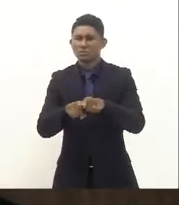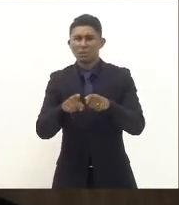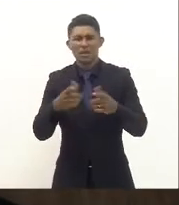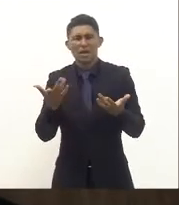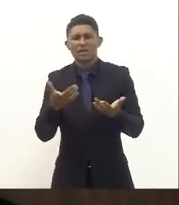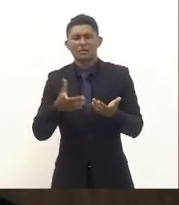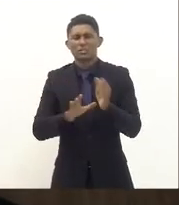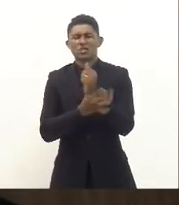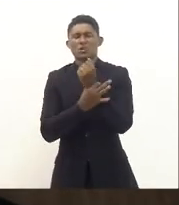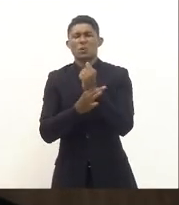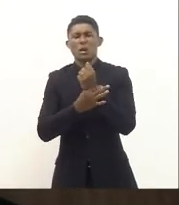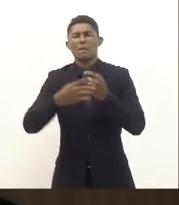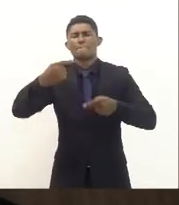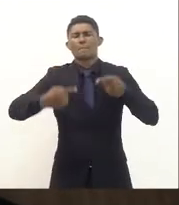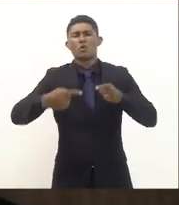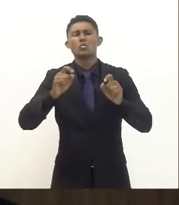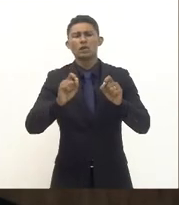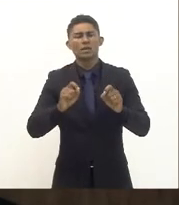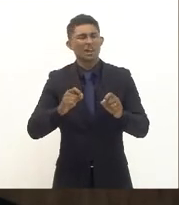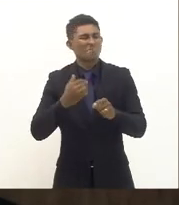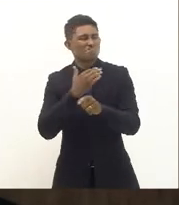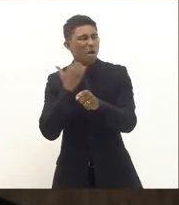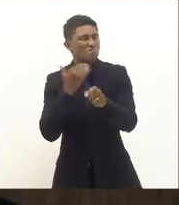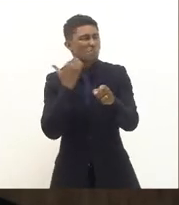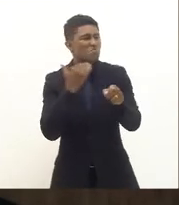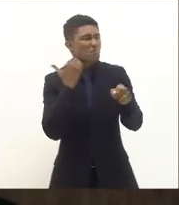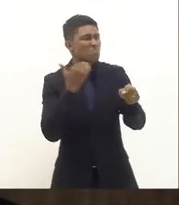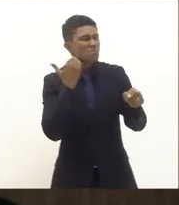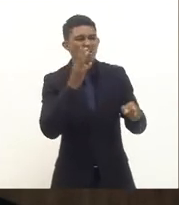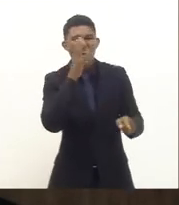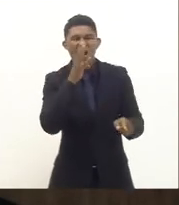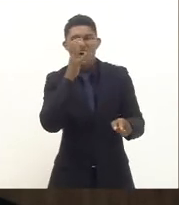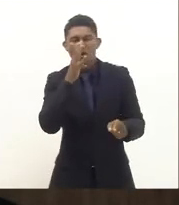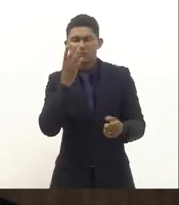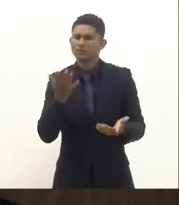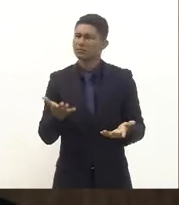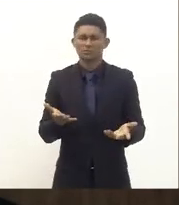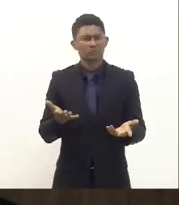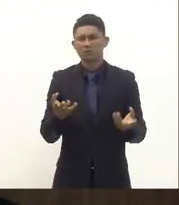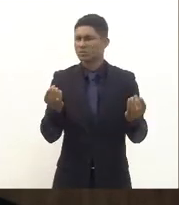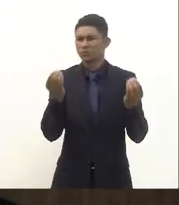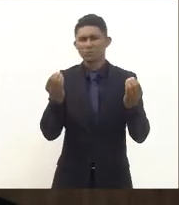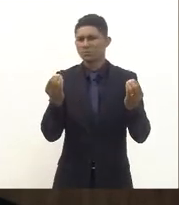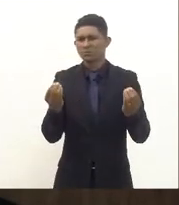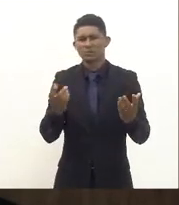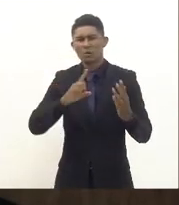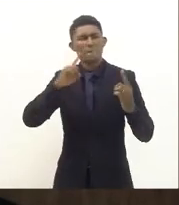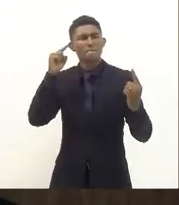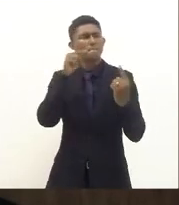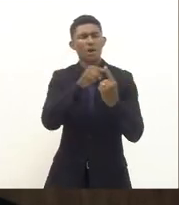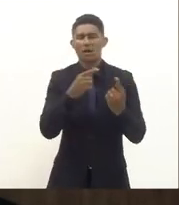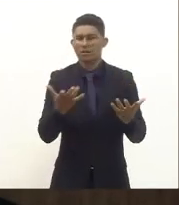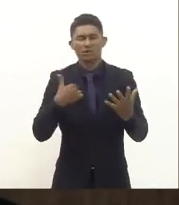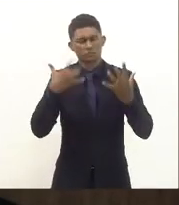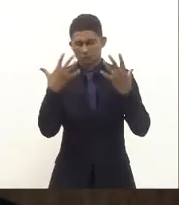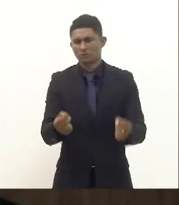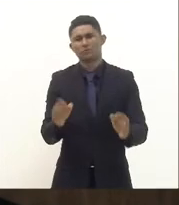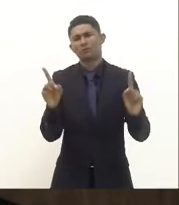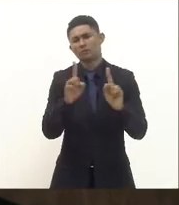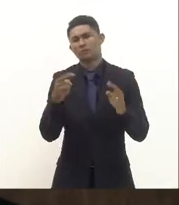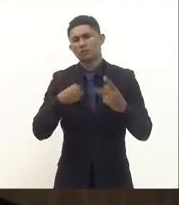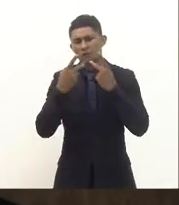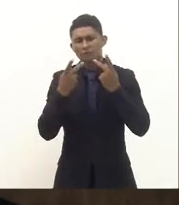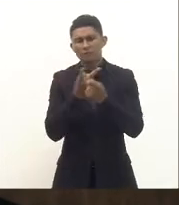política de segurança que tem a morte uma meta que tem a morte como indicador tem a morte como objetivo é inaceitável que era aqui